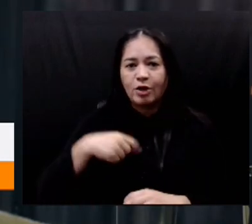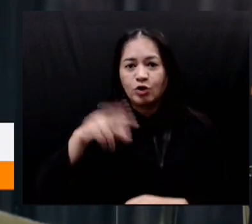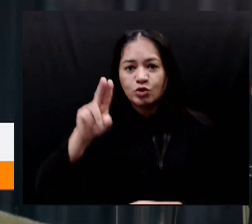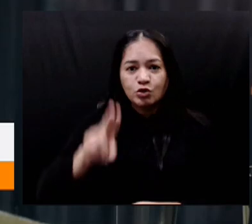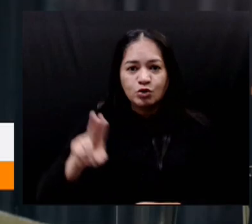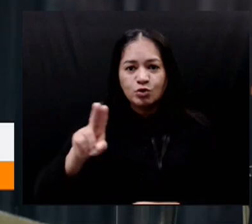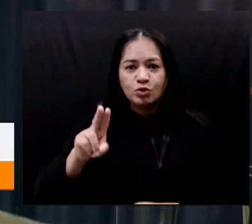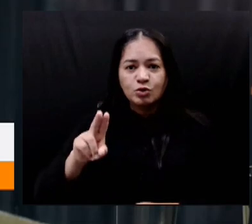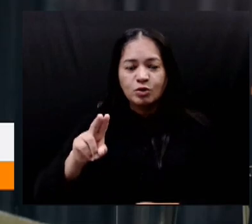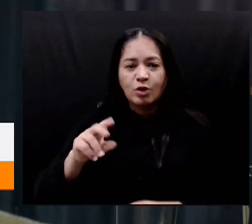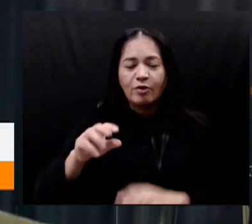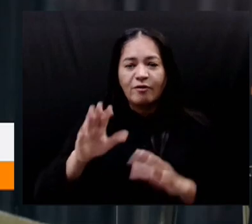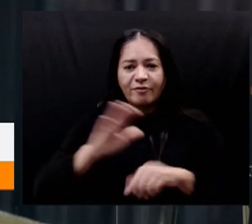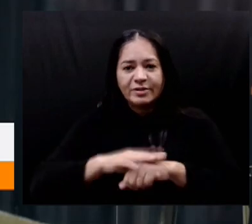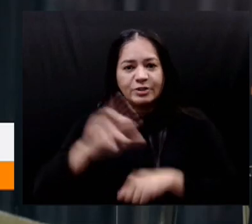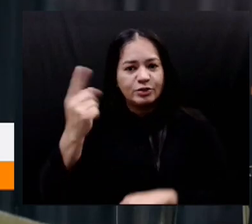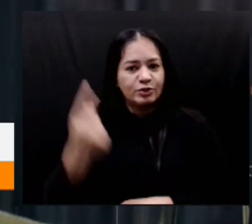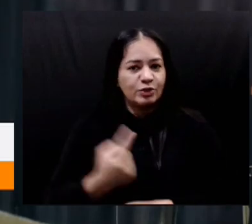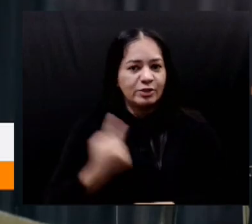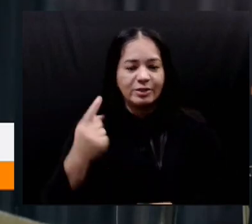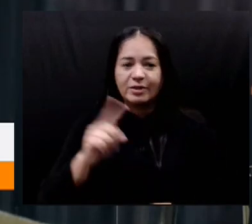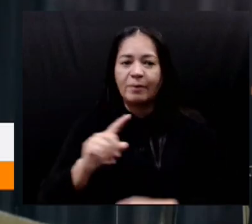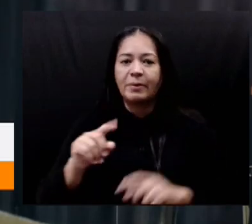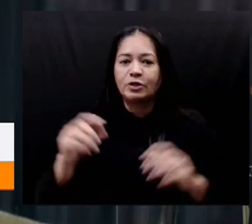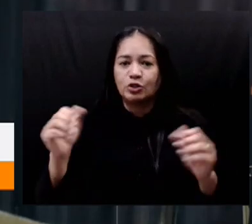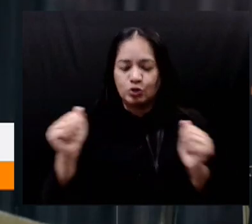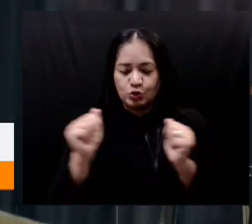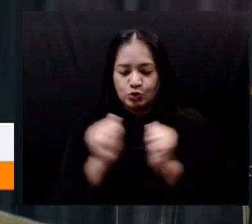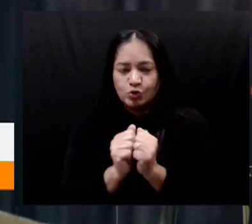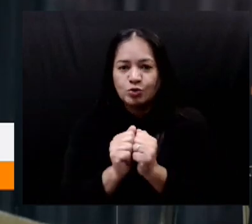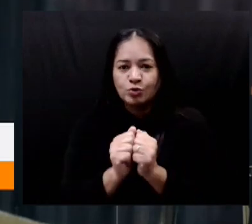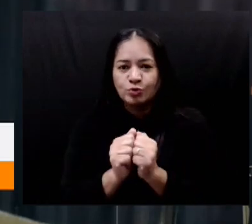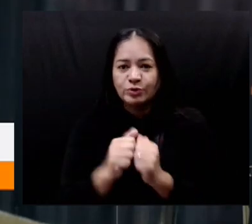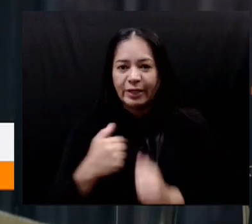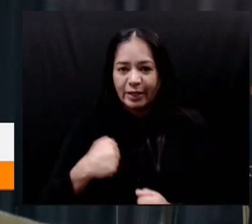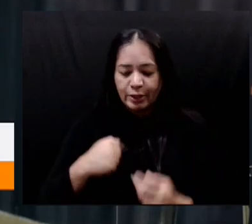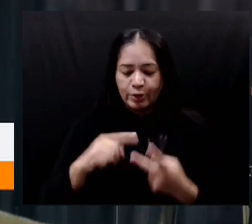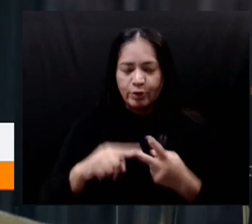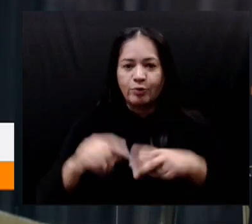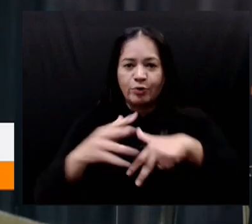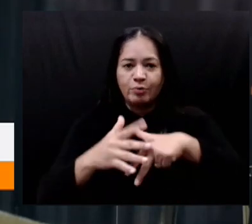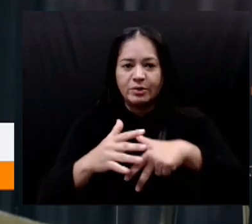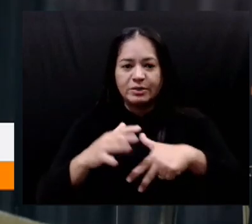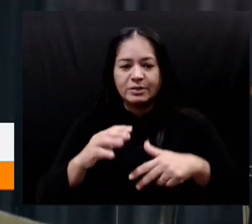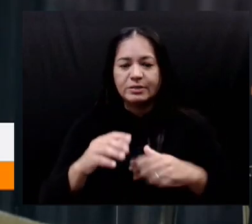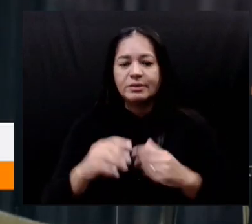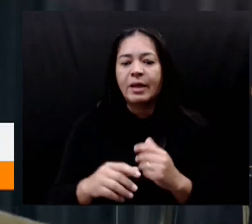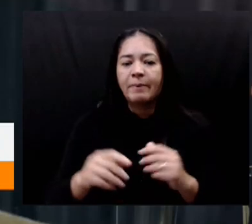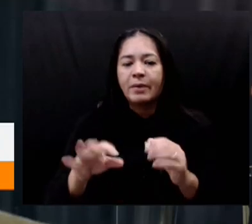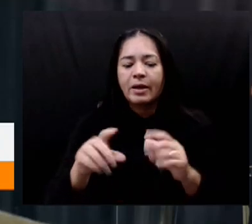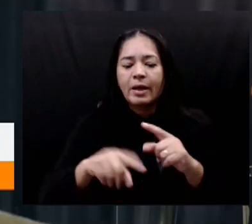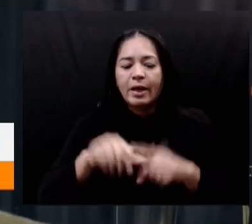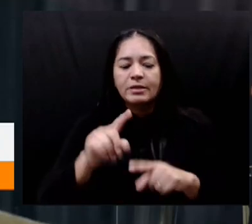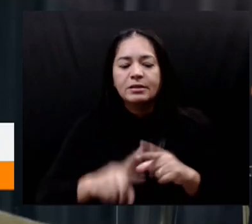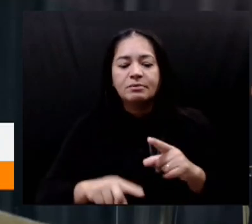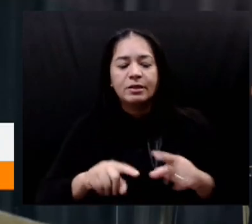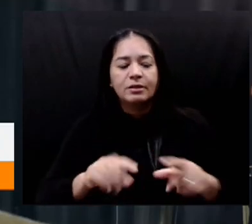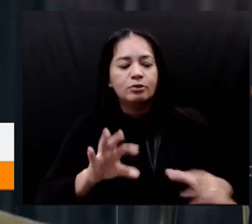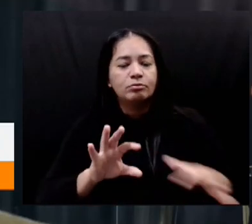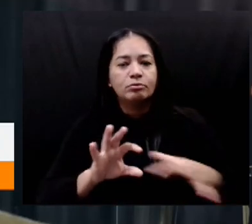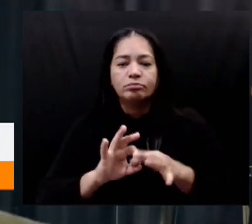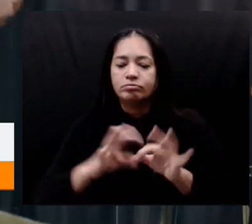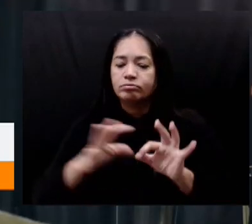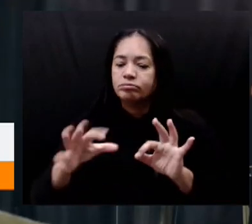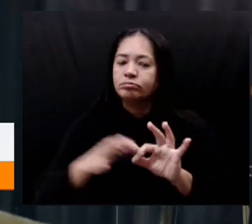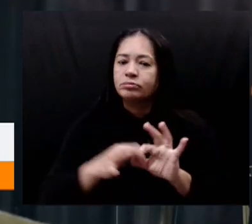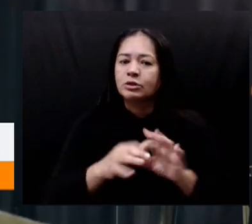terapeuta e cliente, vão montando, esse quebra-cabeça, né, onde tem peças